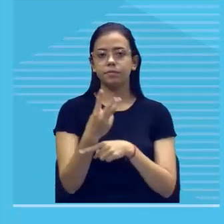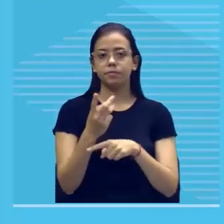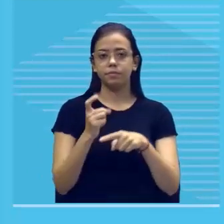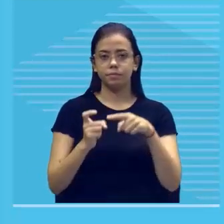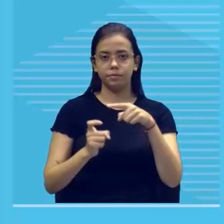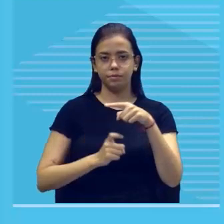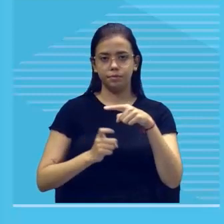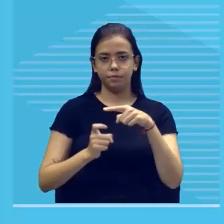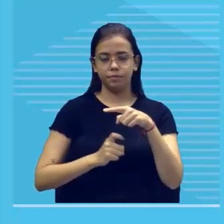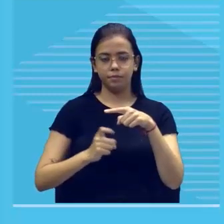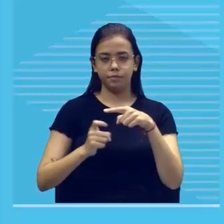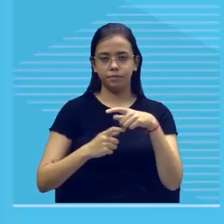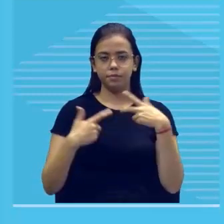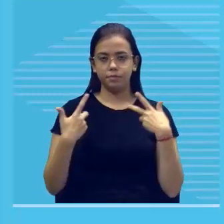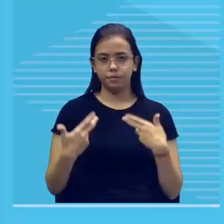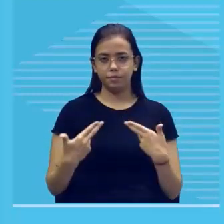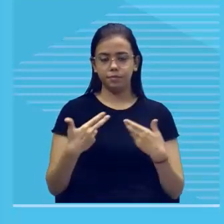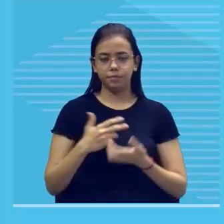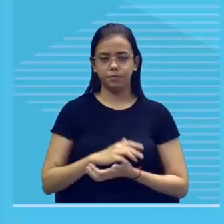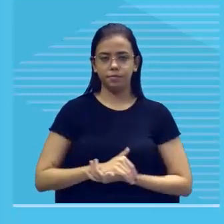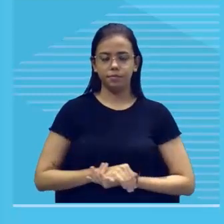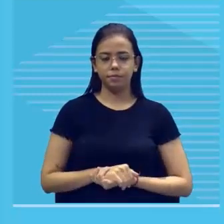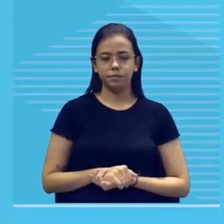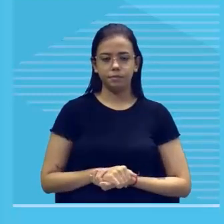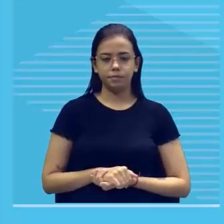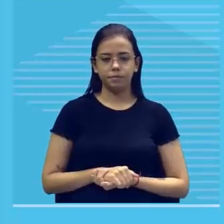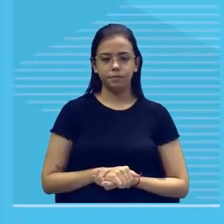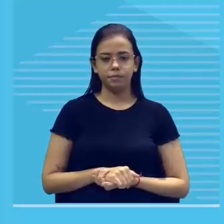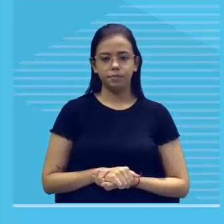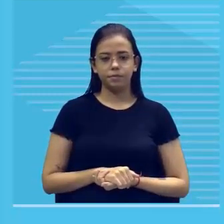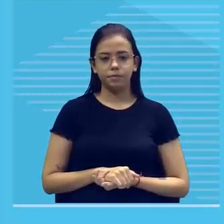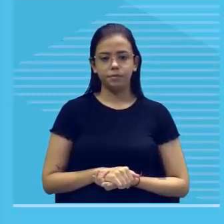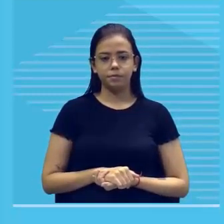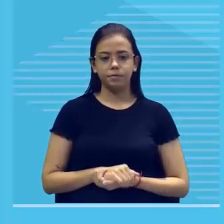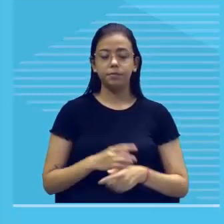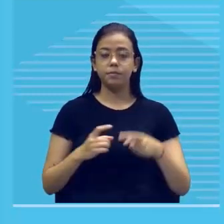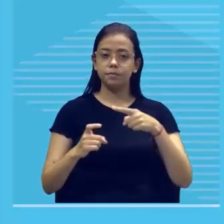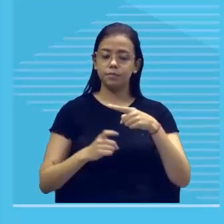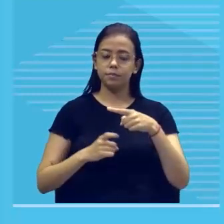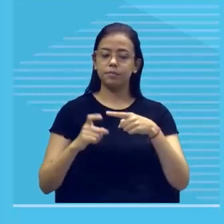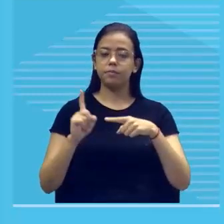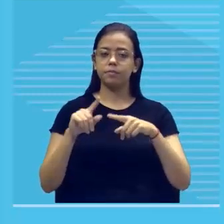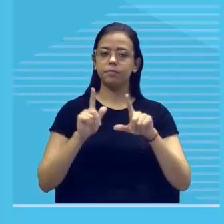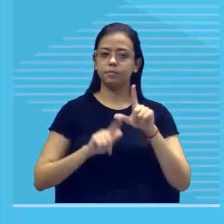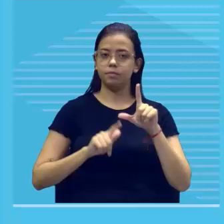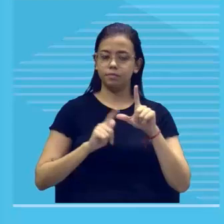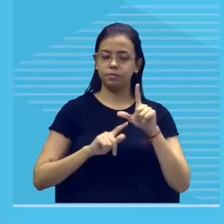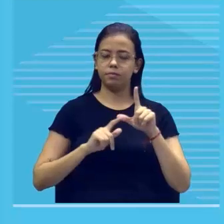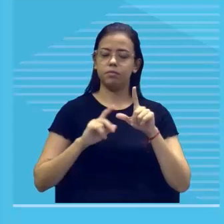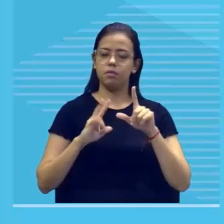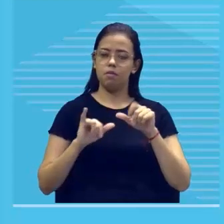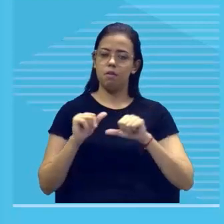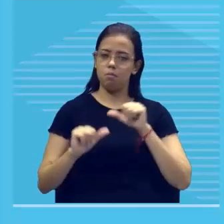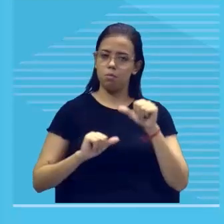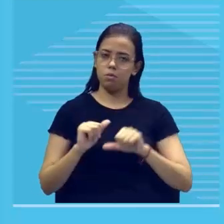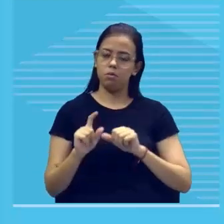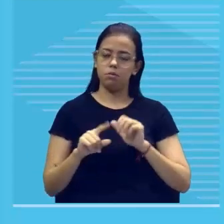né tá aqui atrás sobre x né beleza que a nossa variável correto Dias